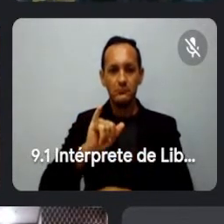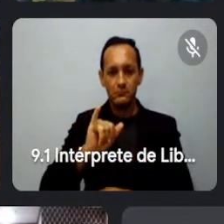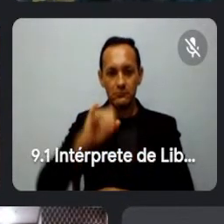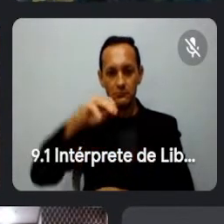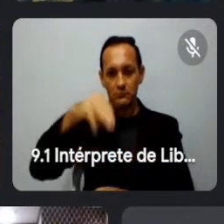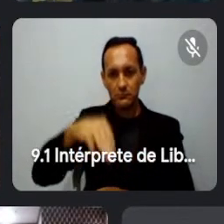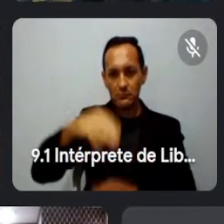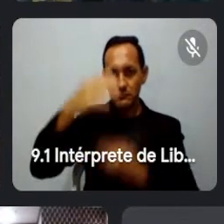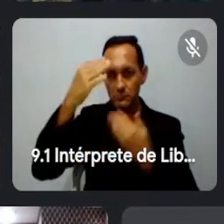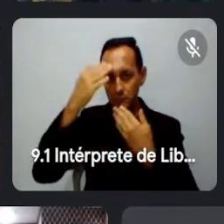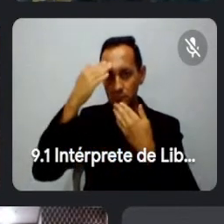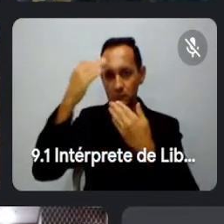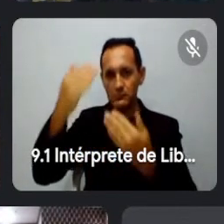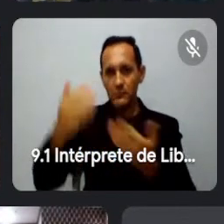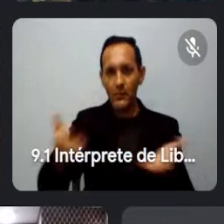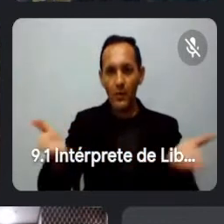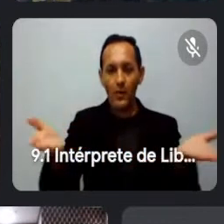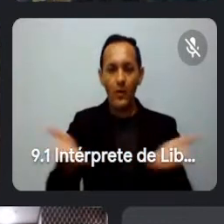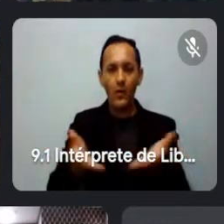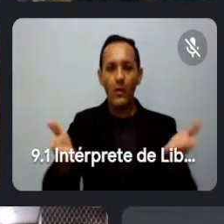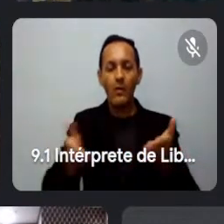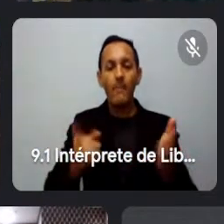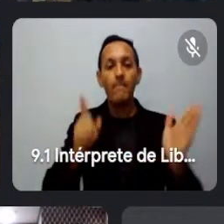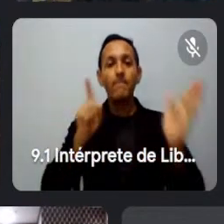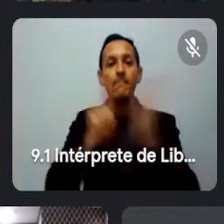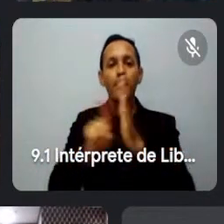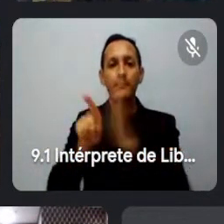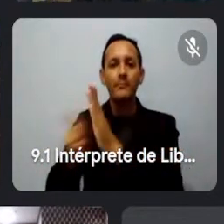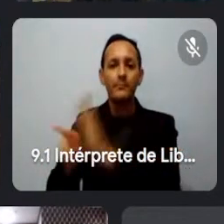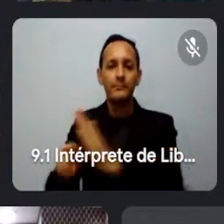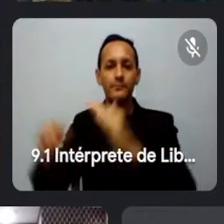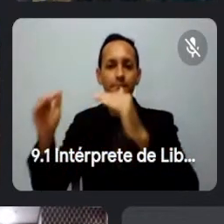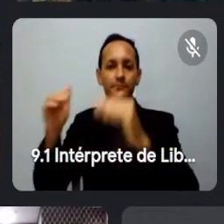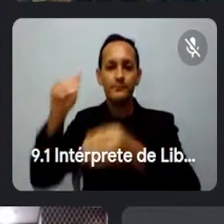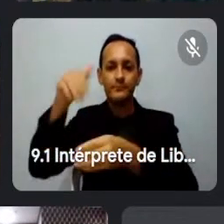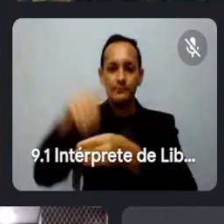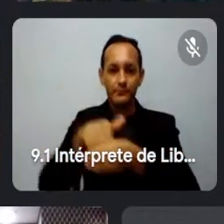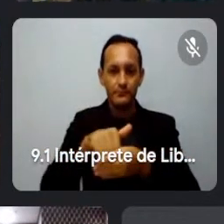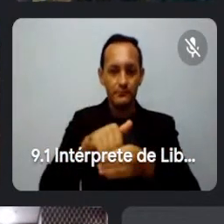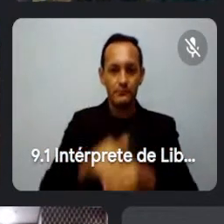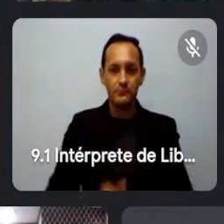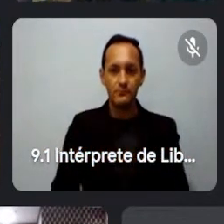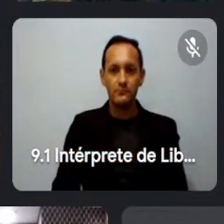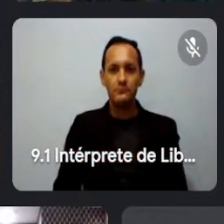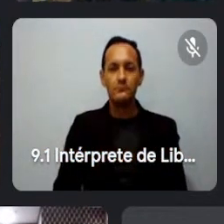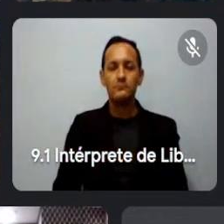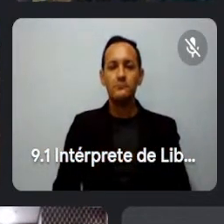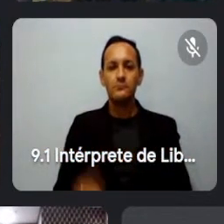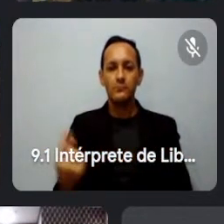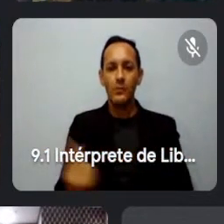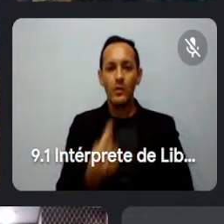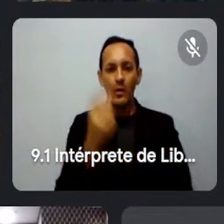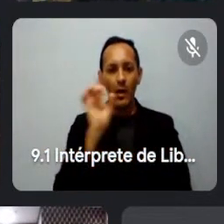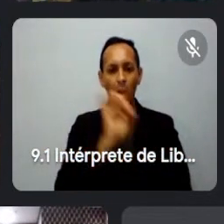Eu não vou agora passar a colheita dos votos e forma individual